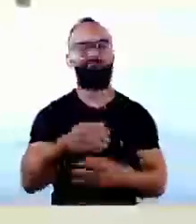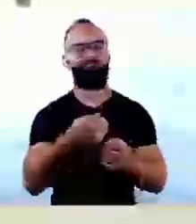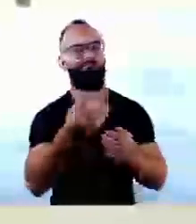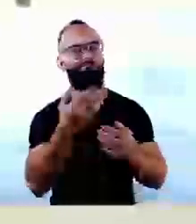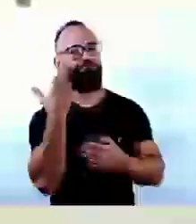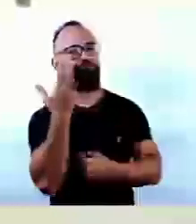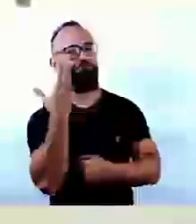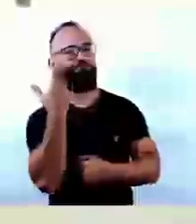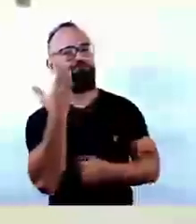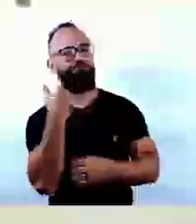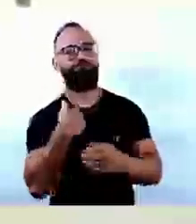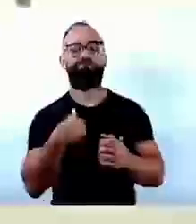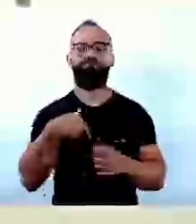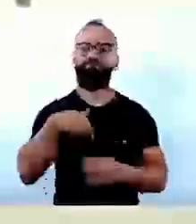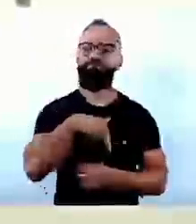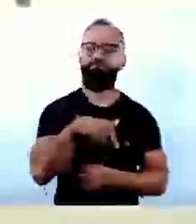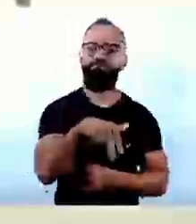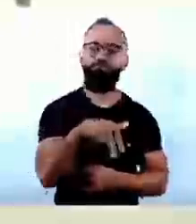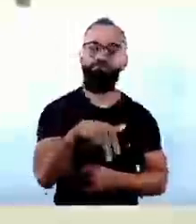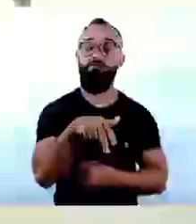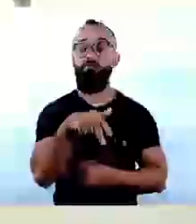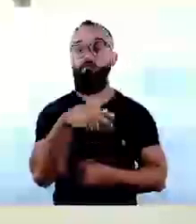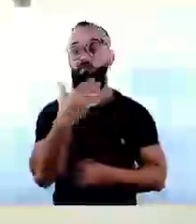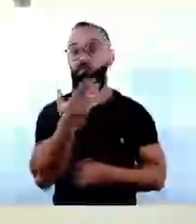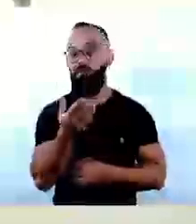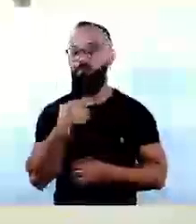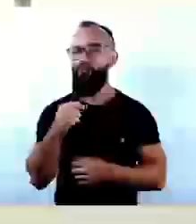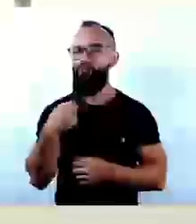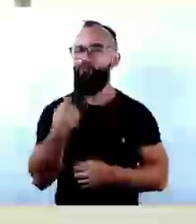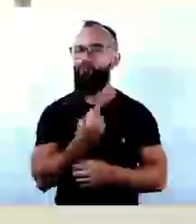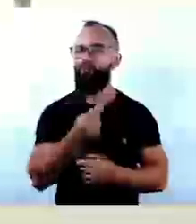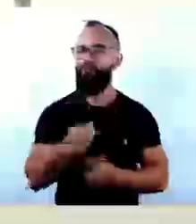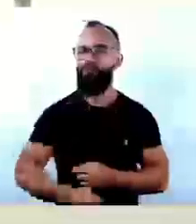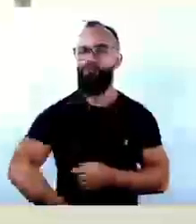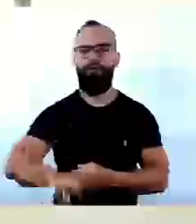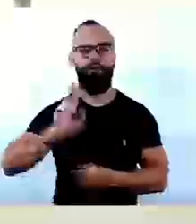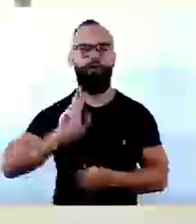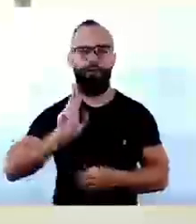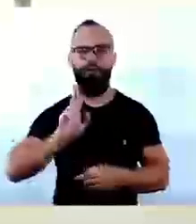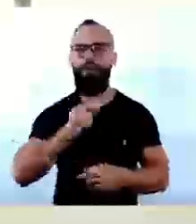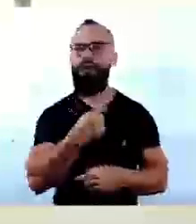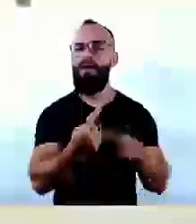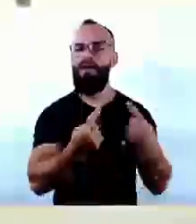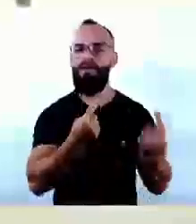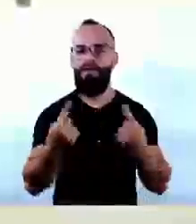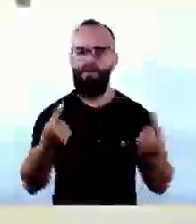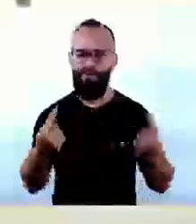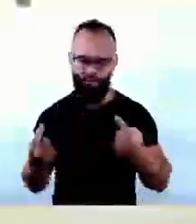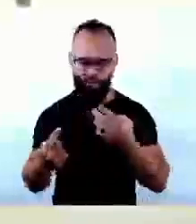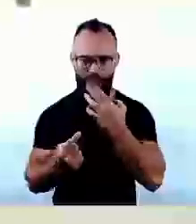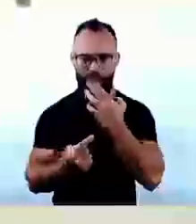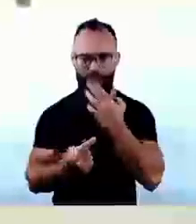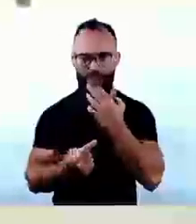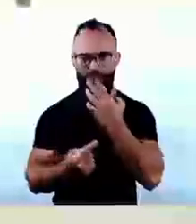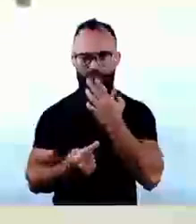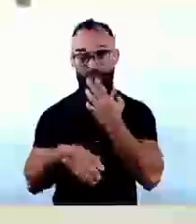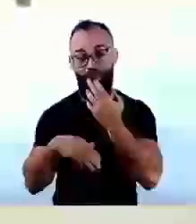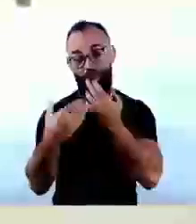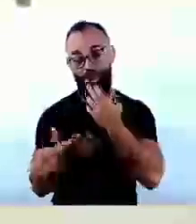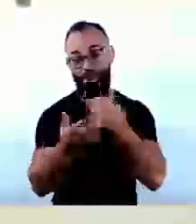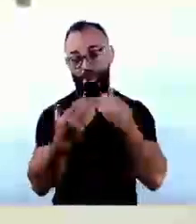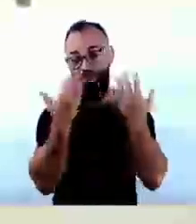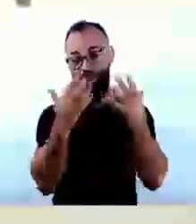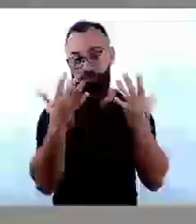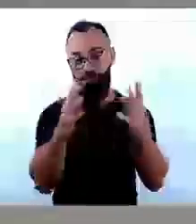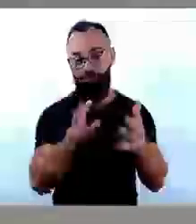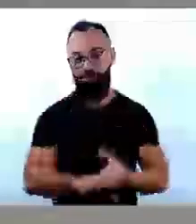Então nada mais do que a gente poder representar cada um né naquela noite que tivemos ali na sexta-feira Então parabéns aí tá bom